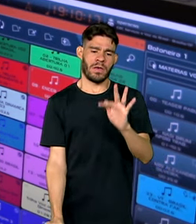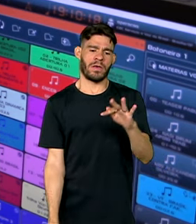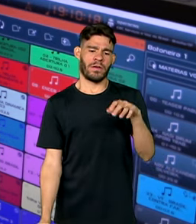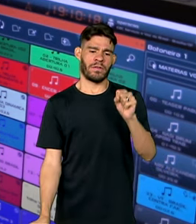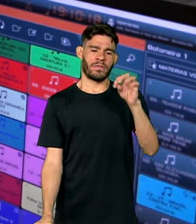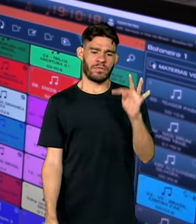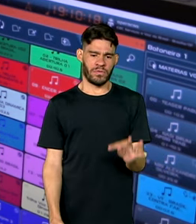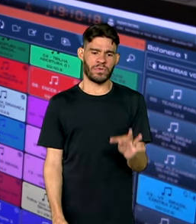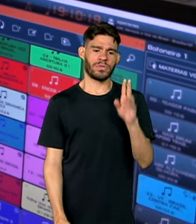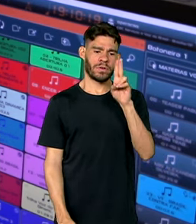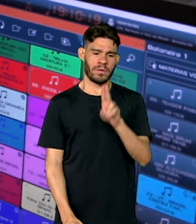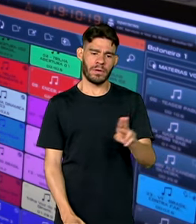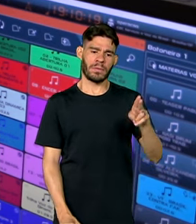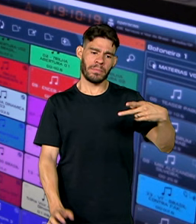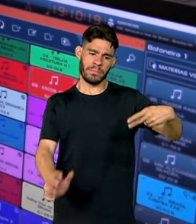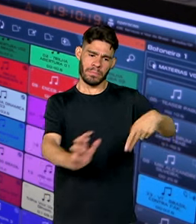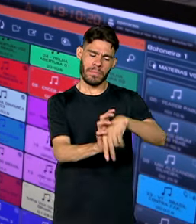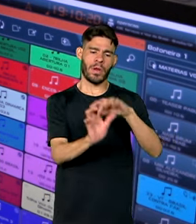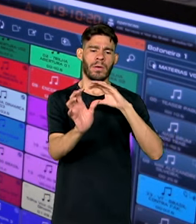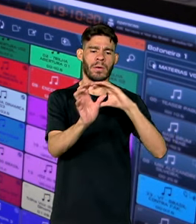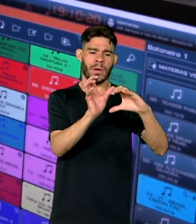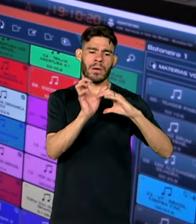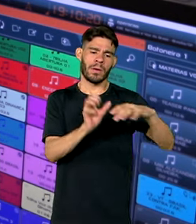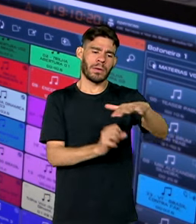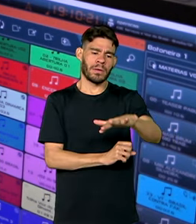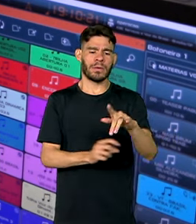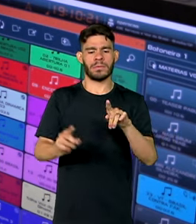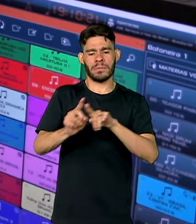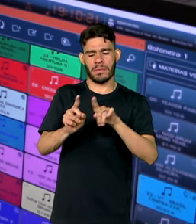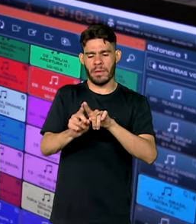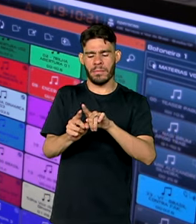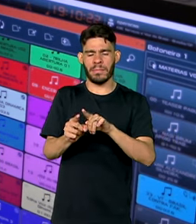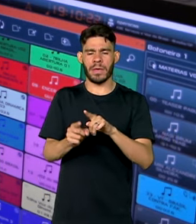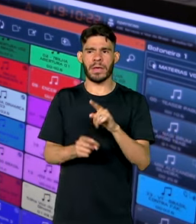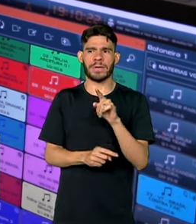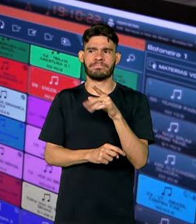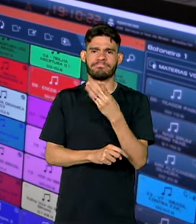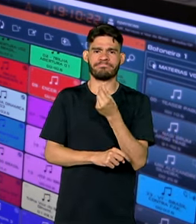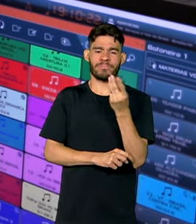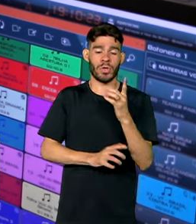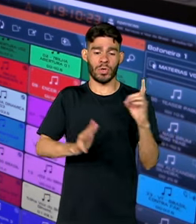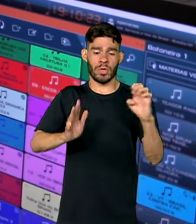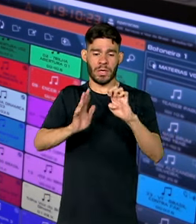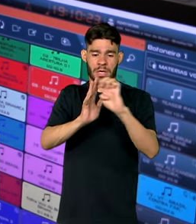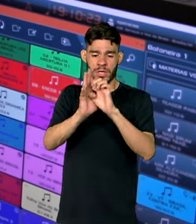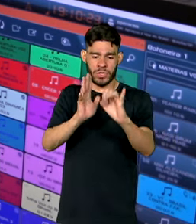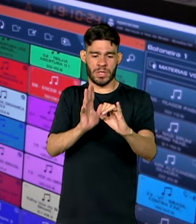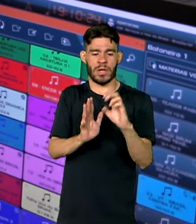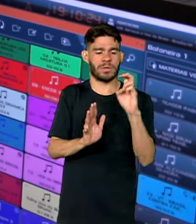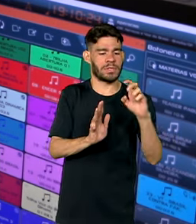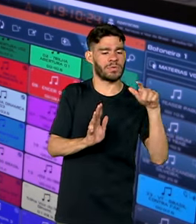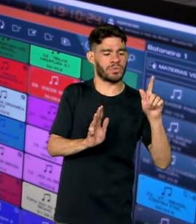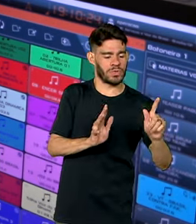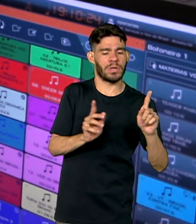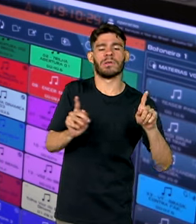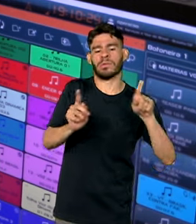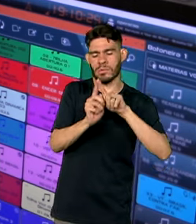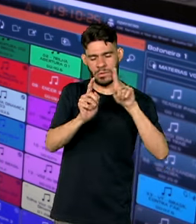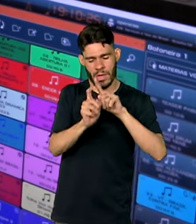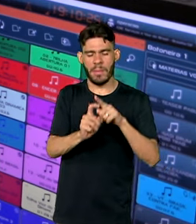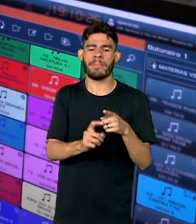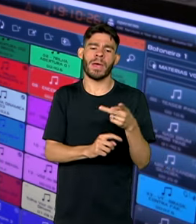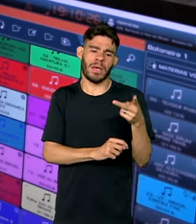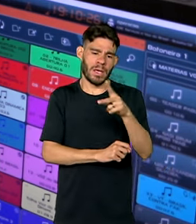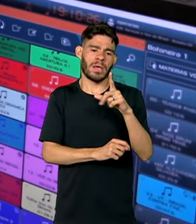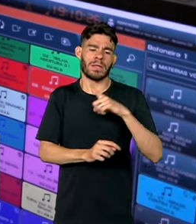Fundo de universalização dos serviços de telecomunicações a gente tem recursos que vieram do edital do 5g que também tem uma contrapartida